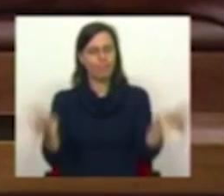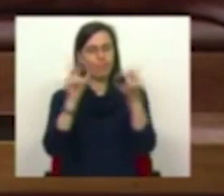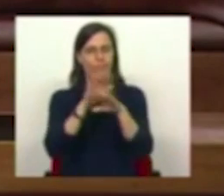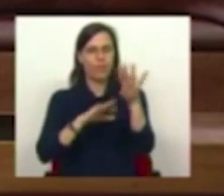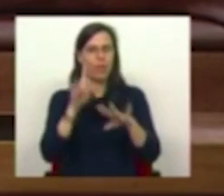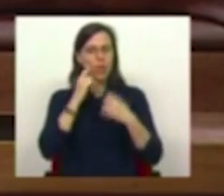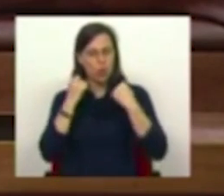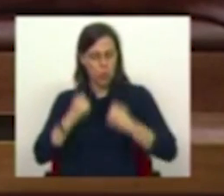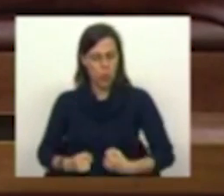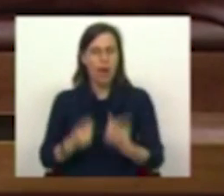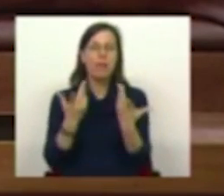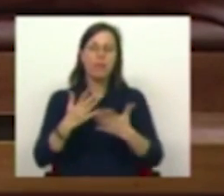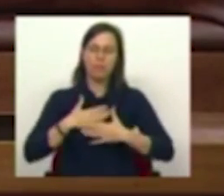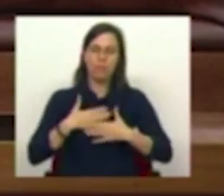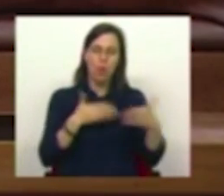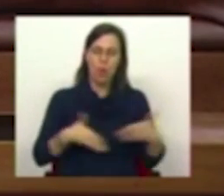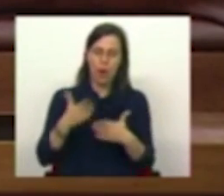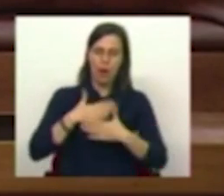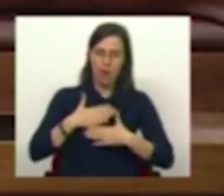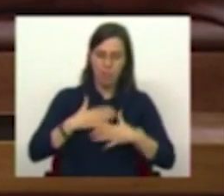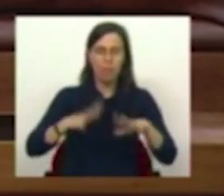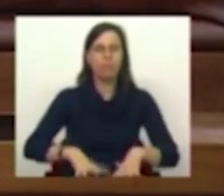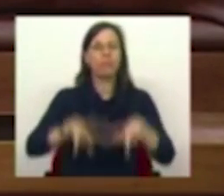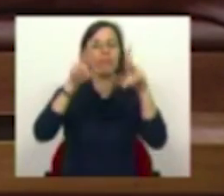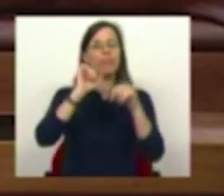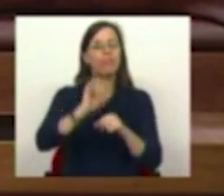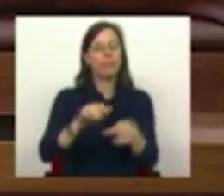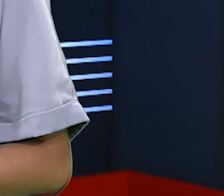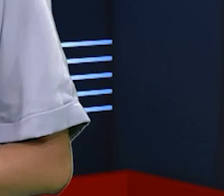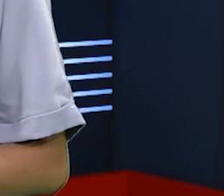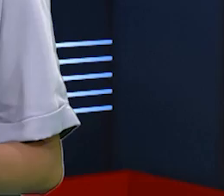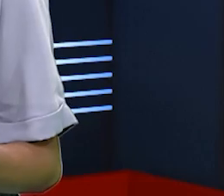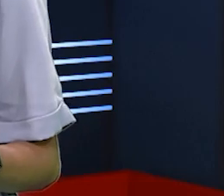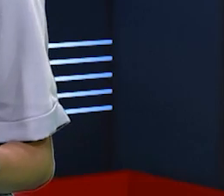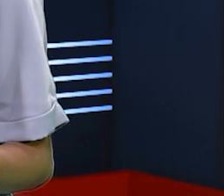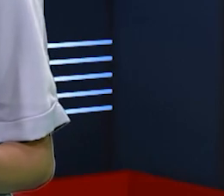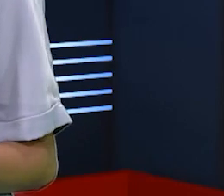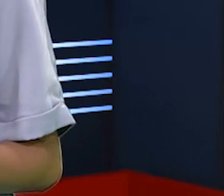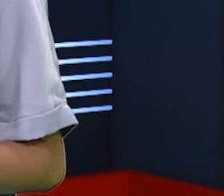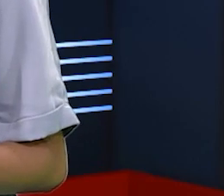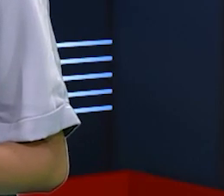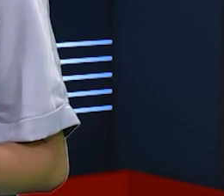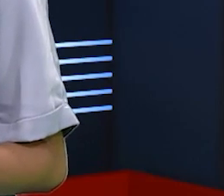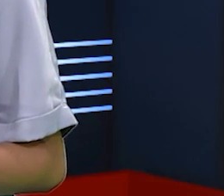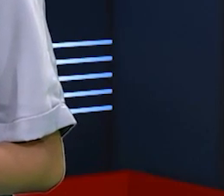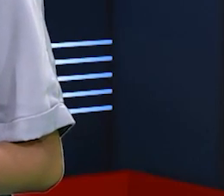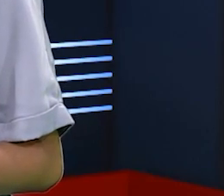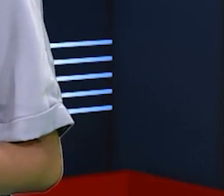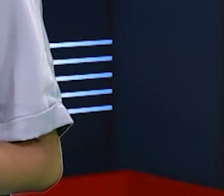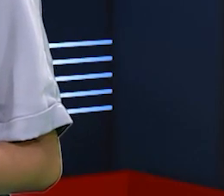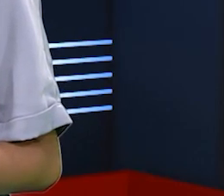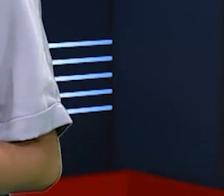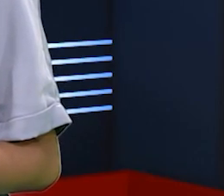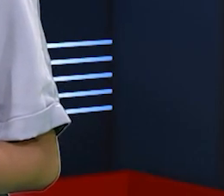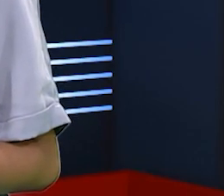passos seguros na nossa trajetória de desenvolvimento e prosperidade. O primeiro-ministro de Portugal considerou que na